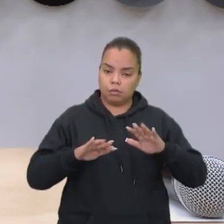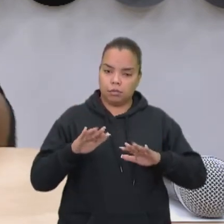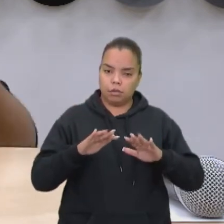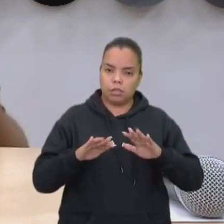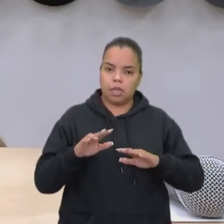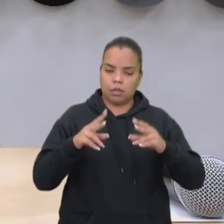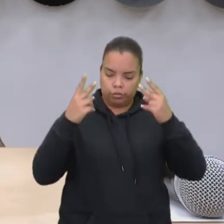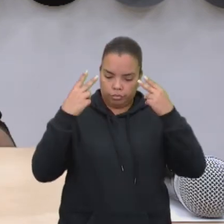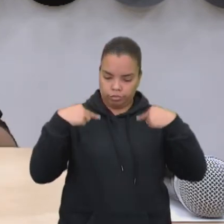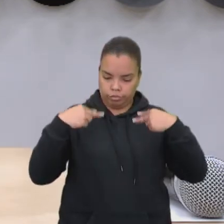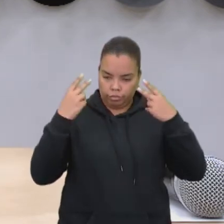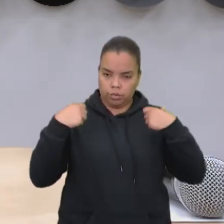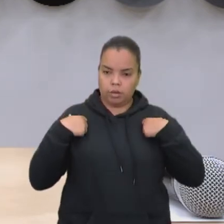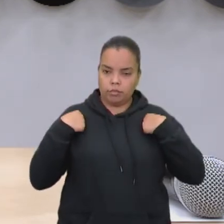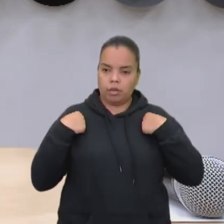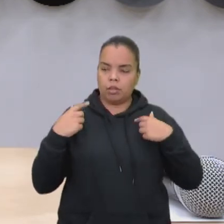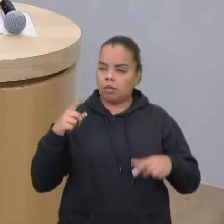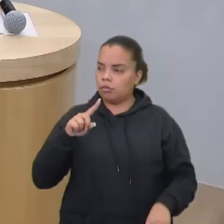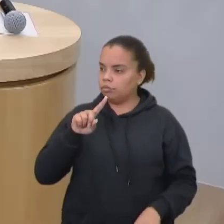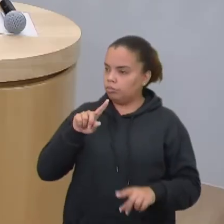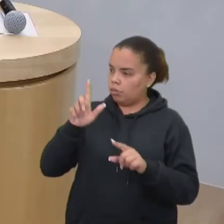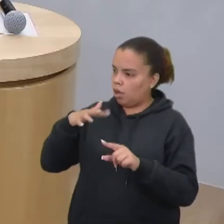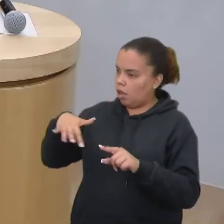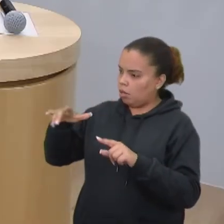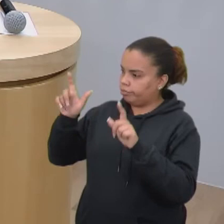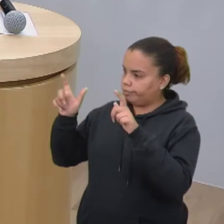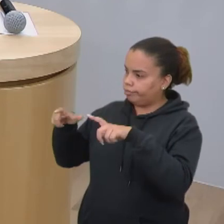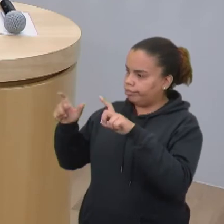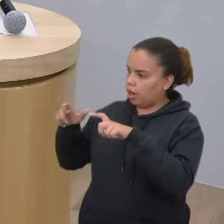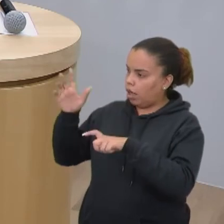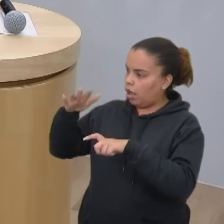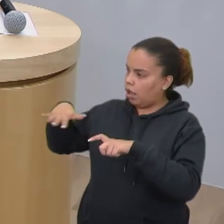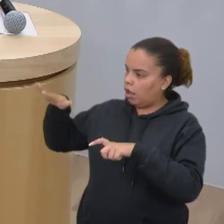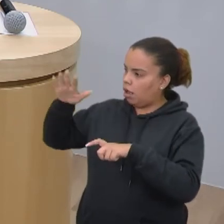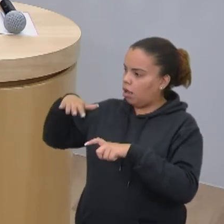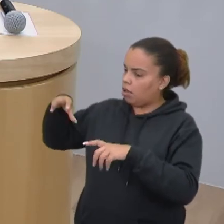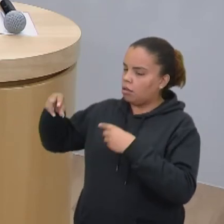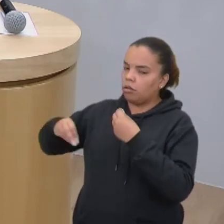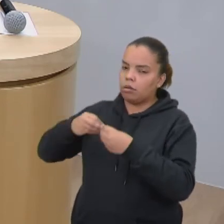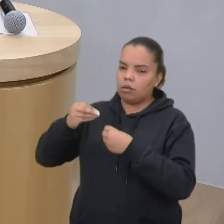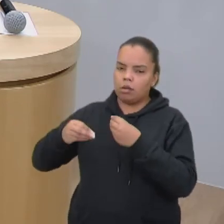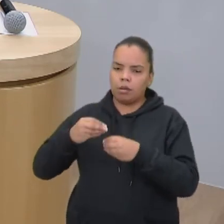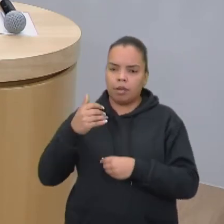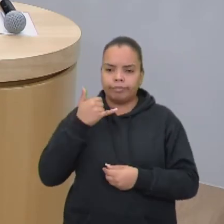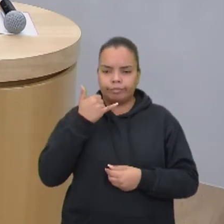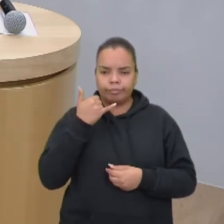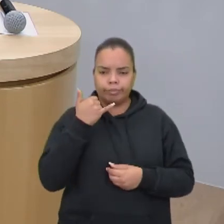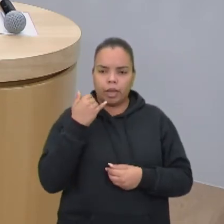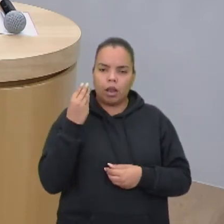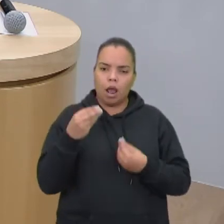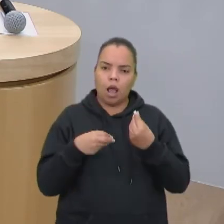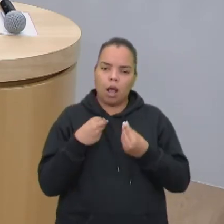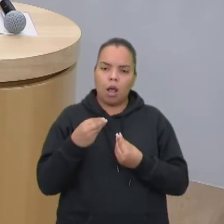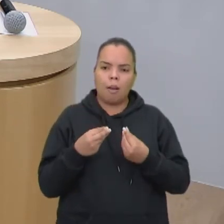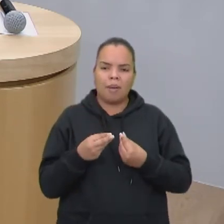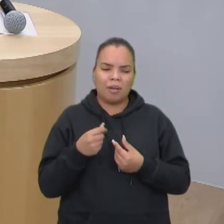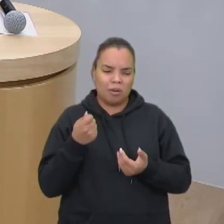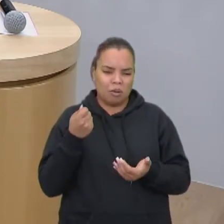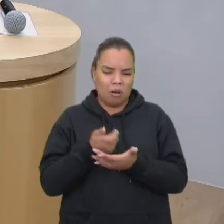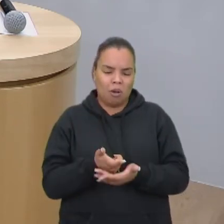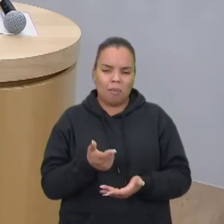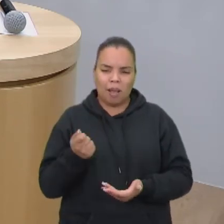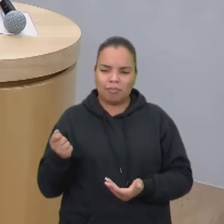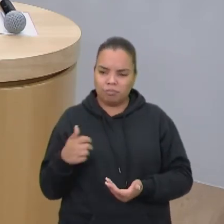do visual, do local onde você vai fazer a gravação, dos equipamentos, e aí quando eu falo dos equipamentos, não é que você tem que comprar equipamento caro, mas tomar cuidado